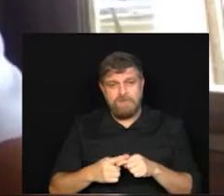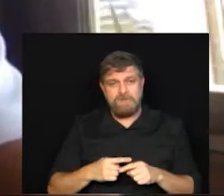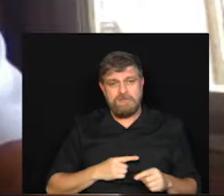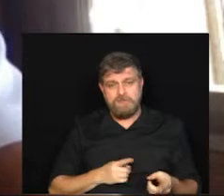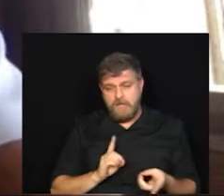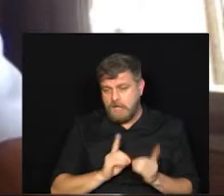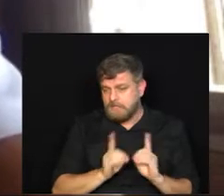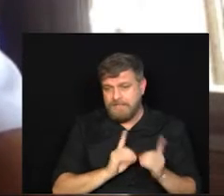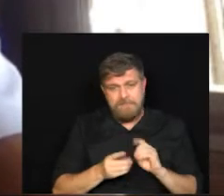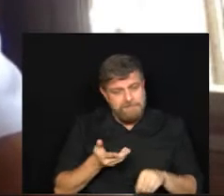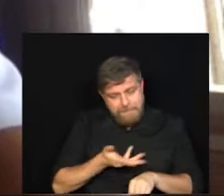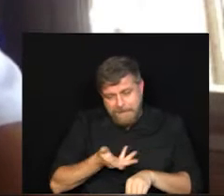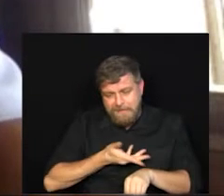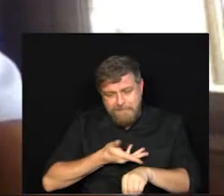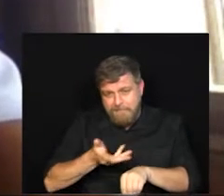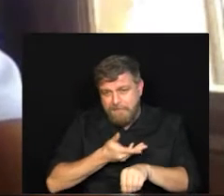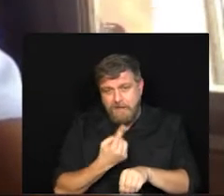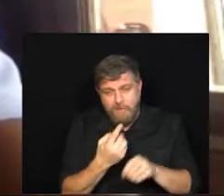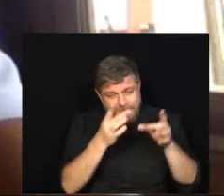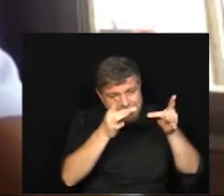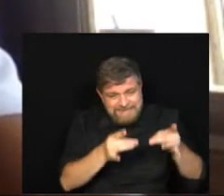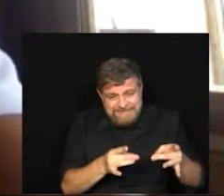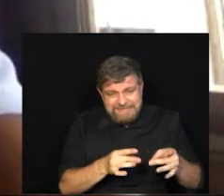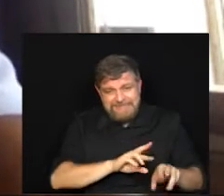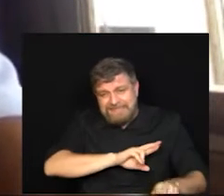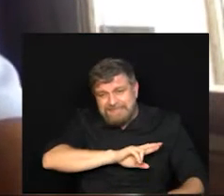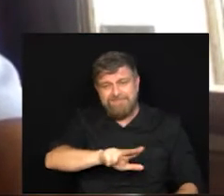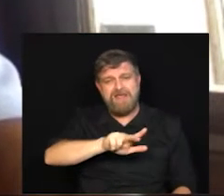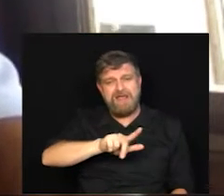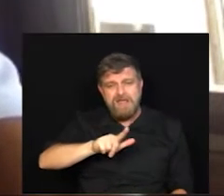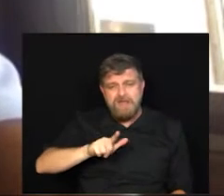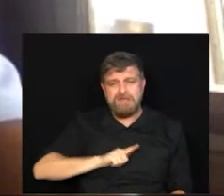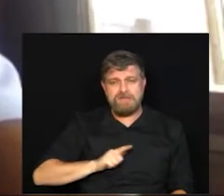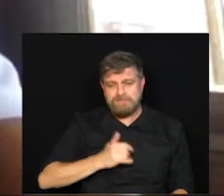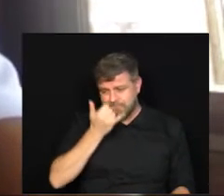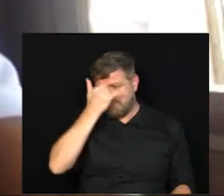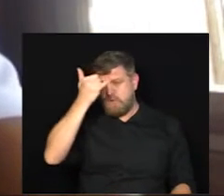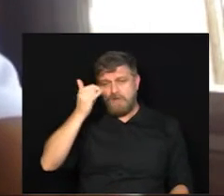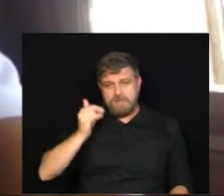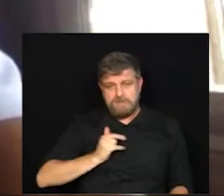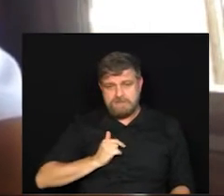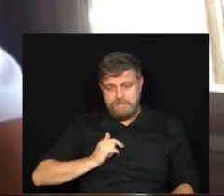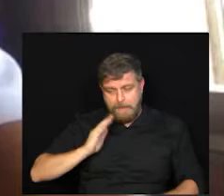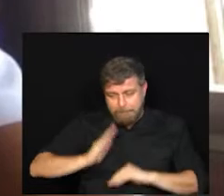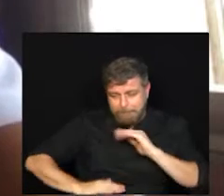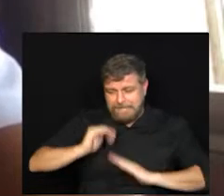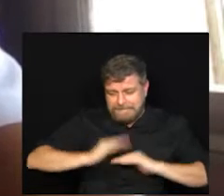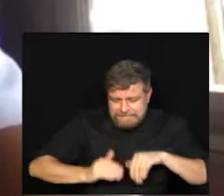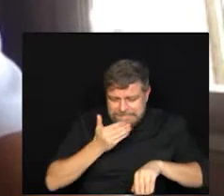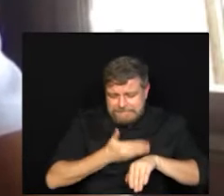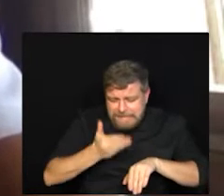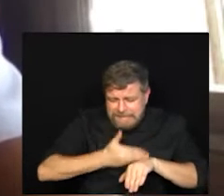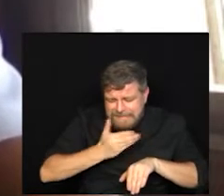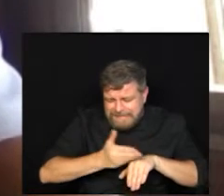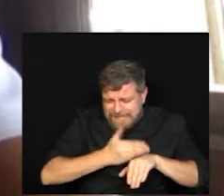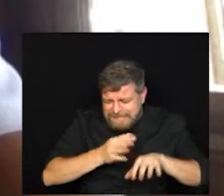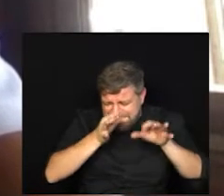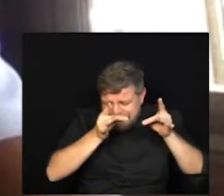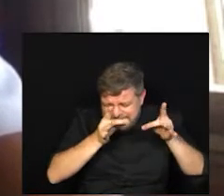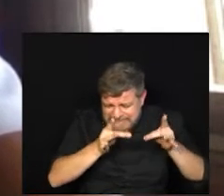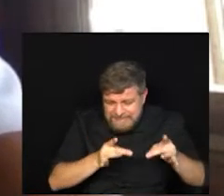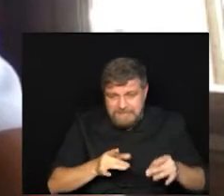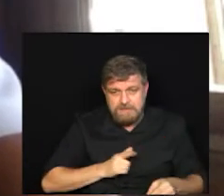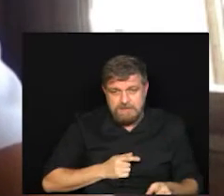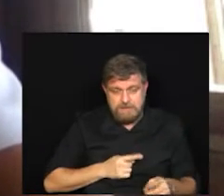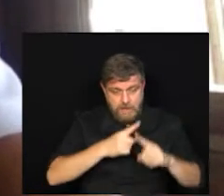dinâmico, o negócio é um detalhe que faz a diferença, então tem que ser uma coisa muito bem feita, principalmente